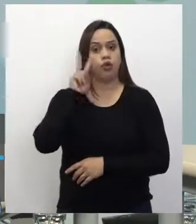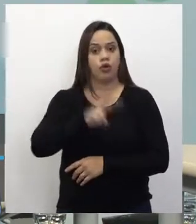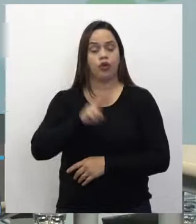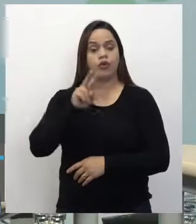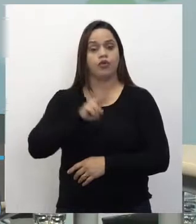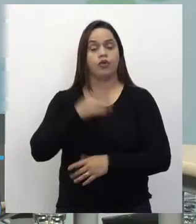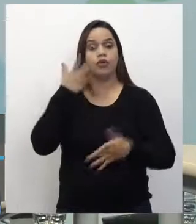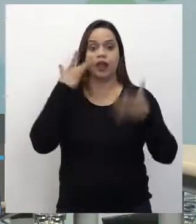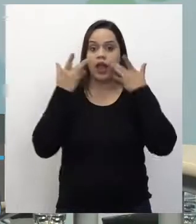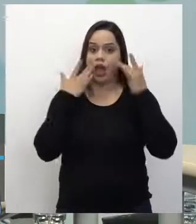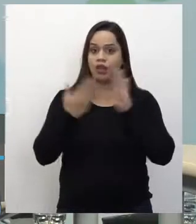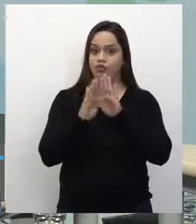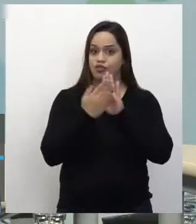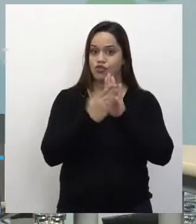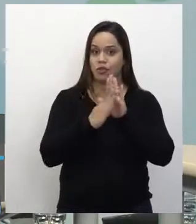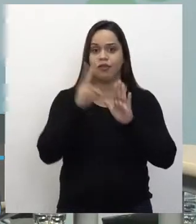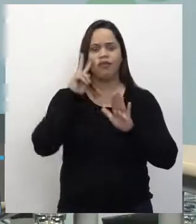divertido.